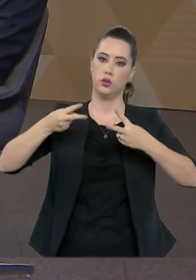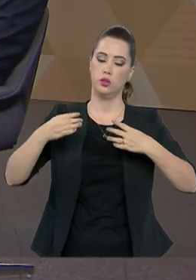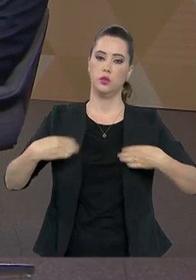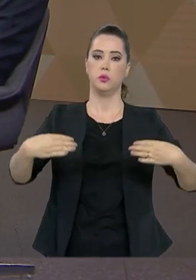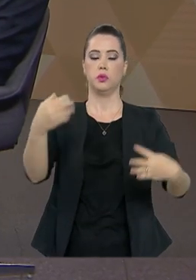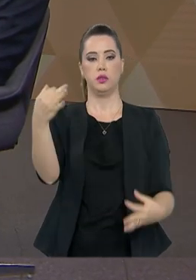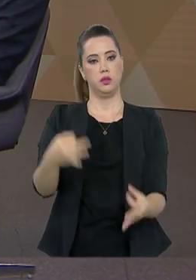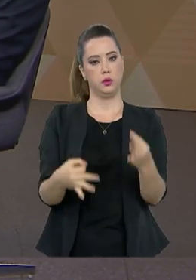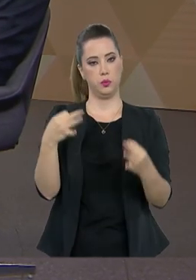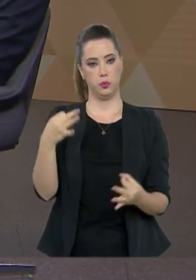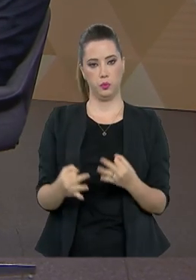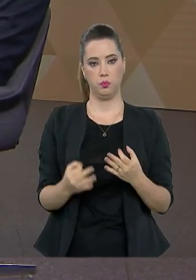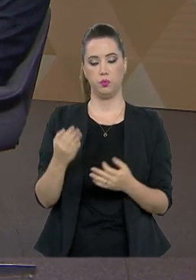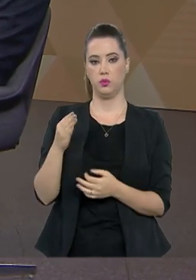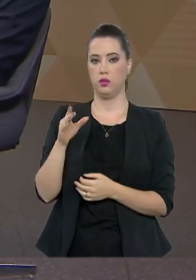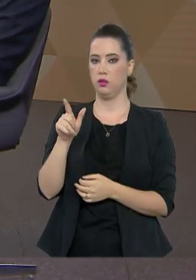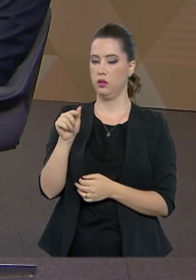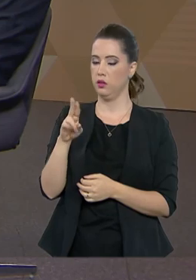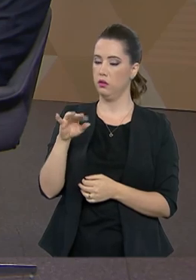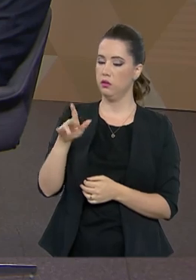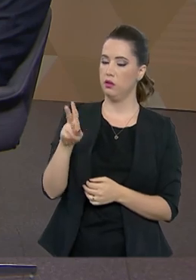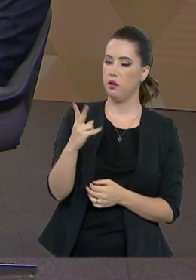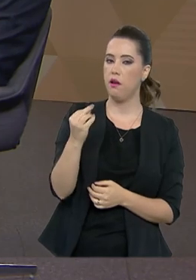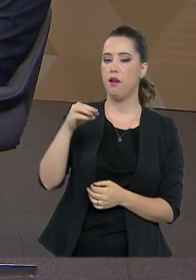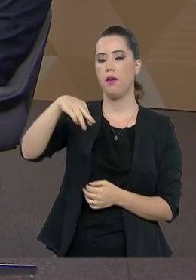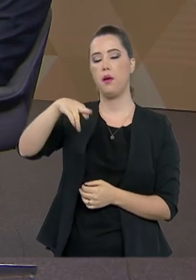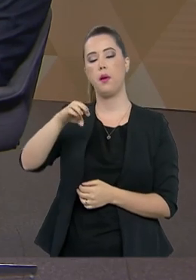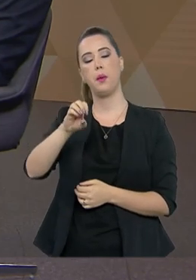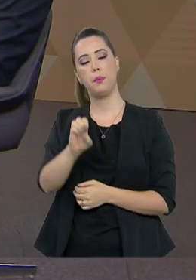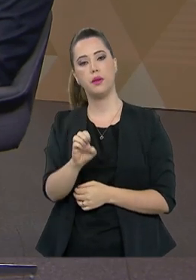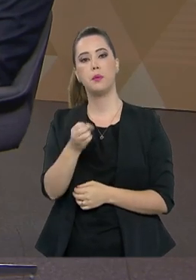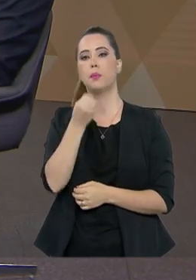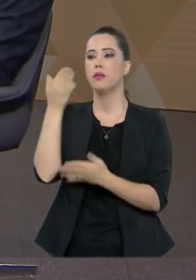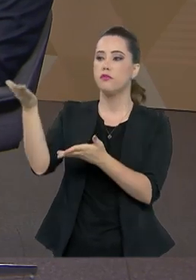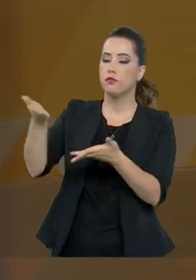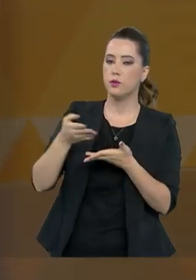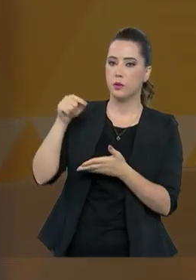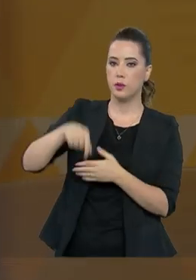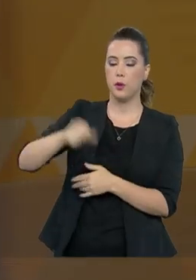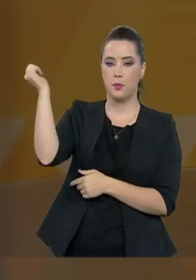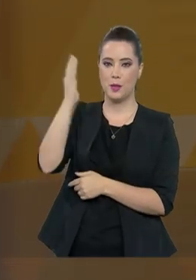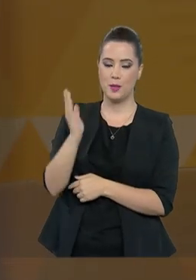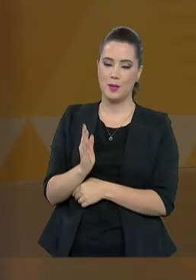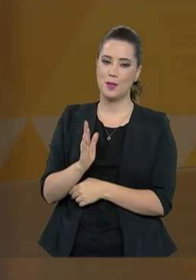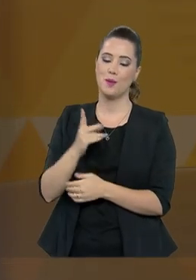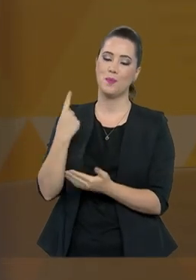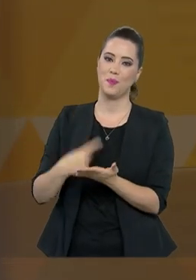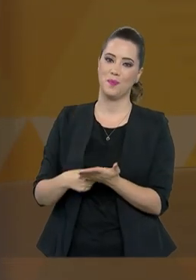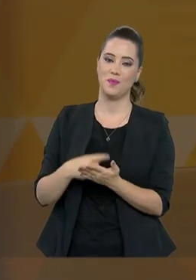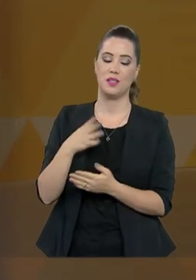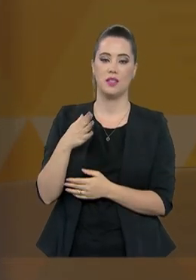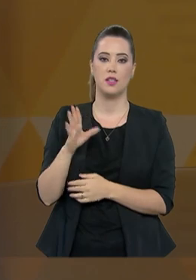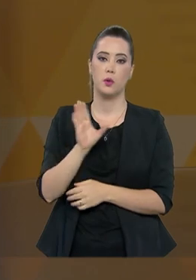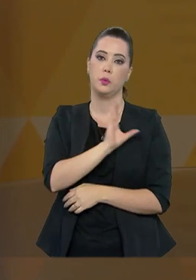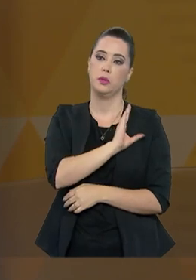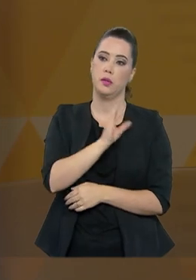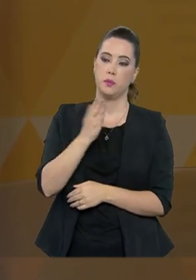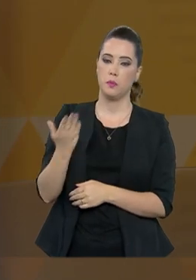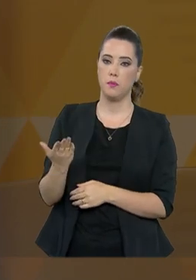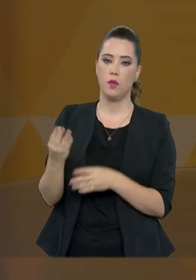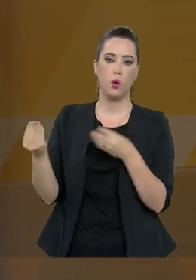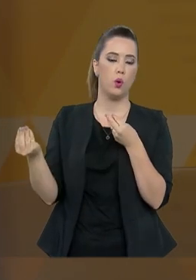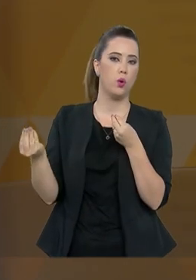e Segurança Pública, Guilherme Jacques. Seja muito bem-vindo aqui ao Brasil em Pauta. Muito obrigado. Coordenador,